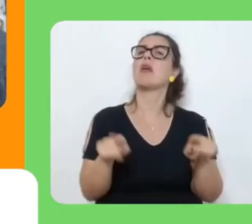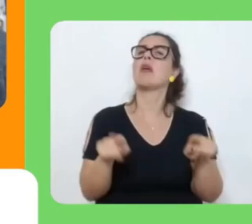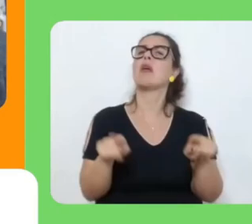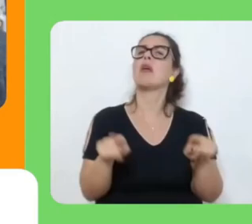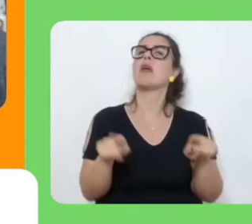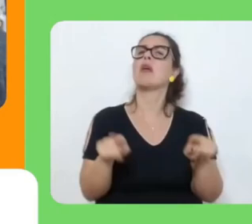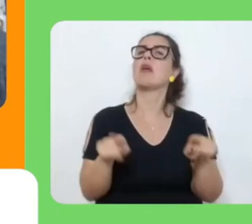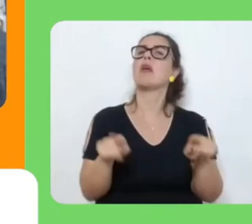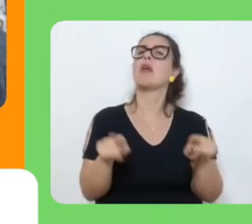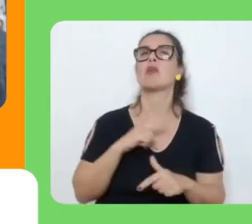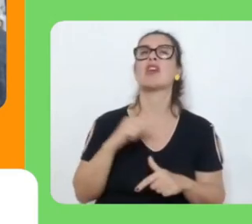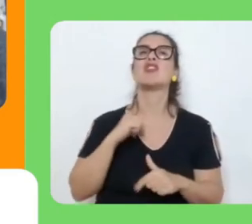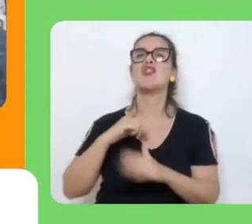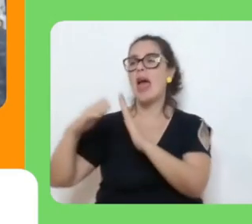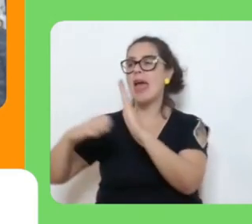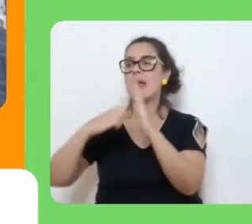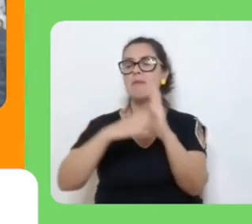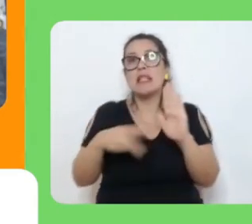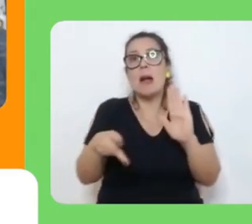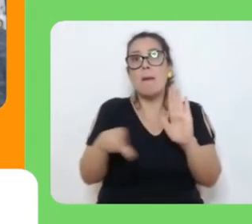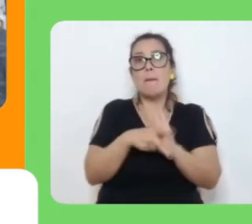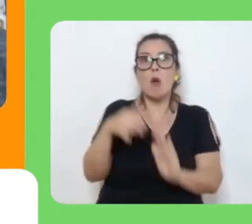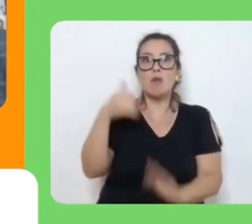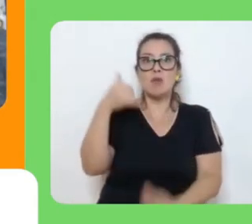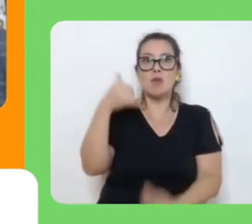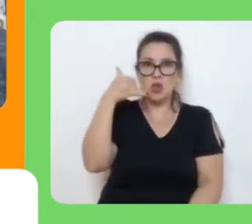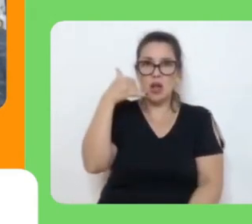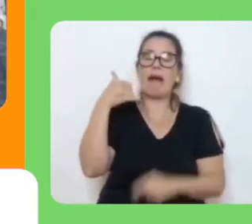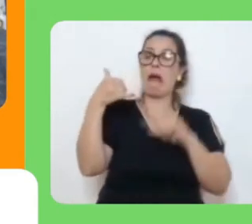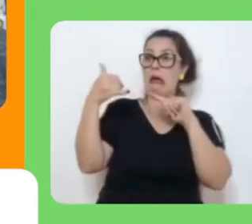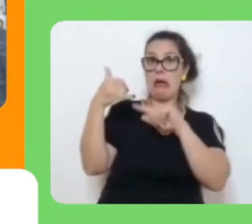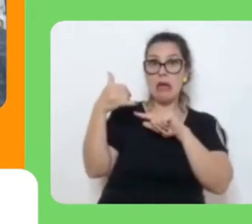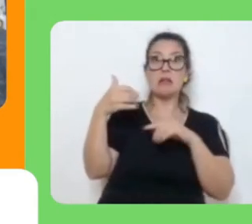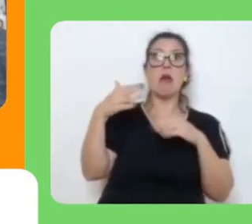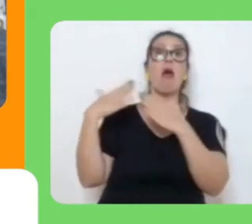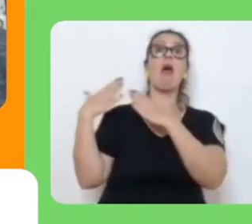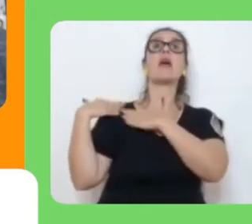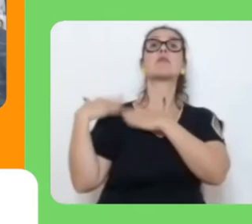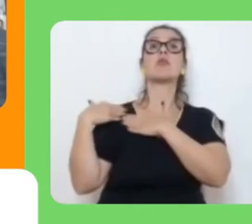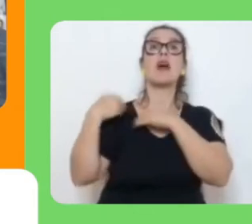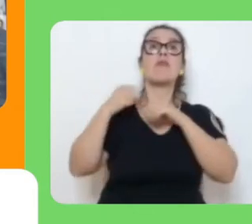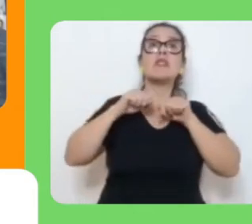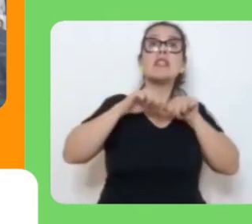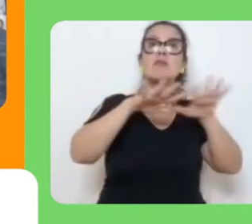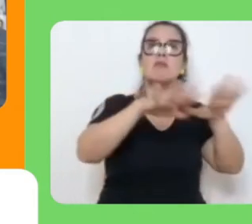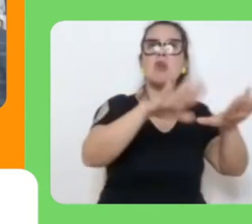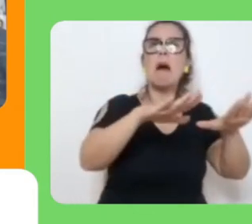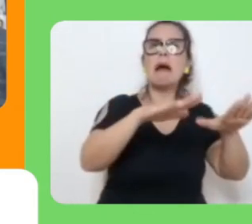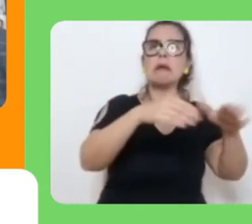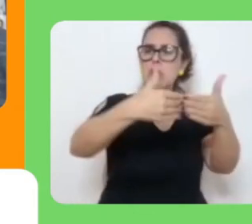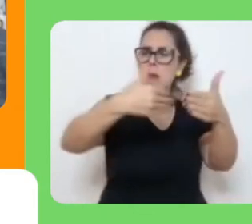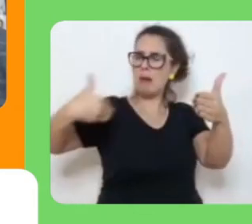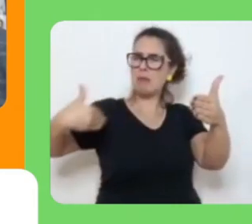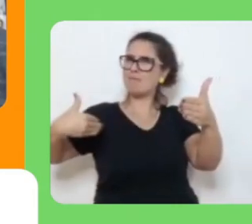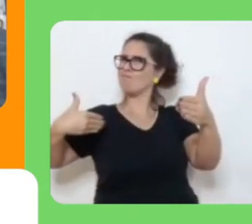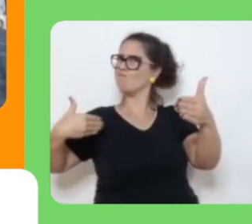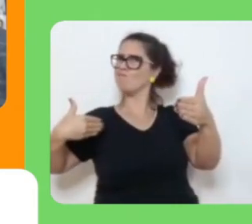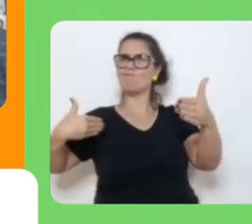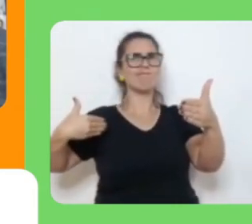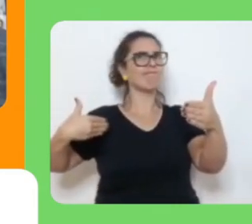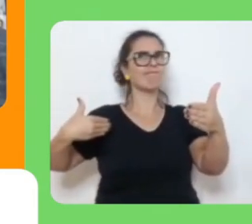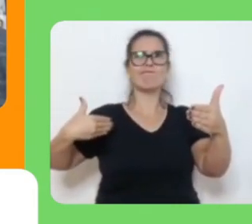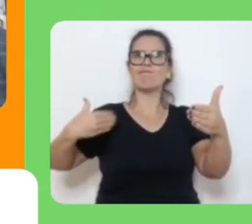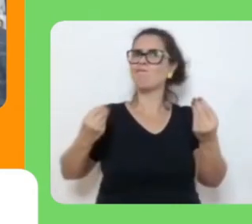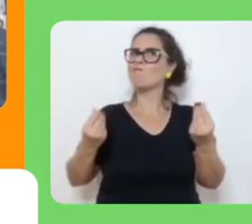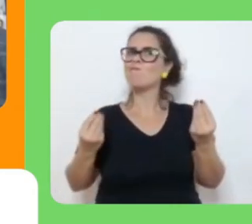celular que tinham aqui no Brasil, que fazia essa distribuição, mas o processo não era nada transparente. Chegava ali um relatório